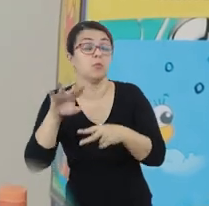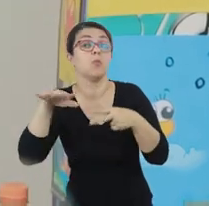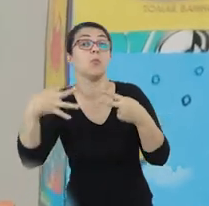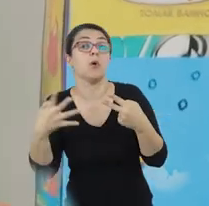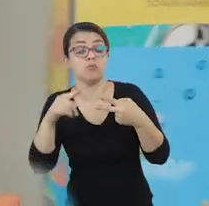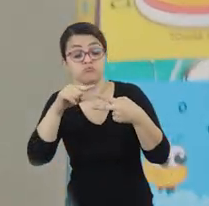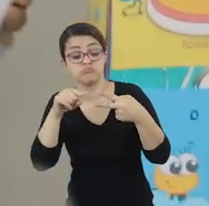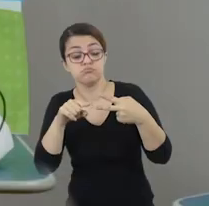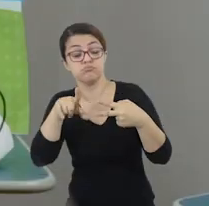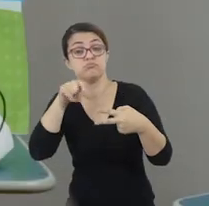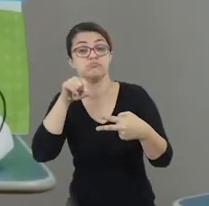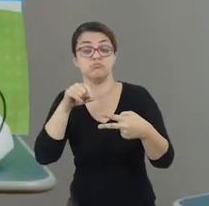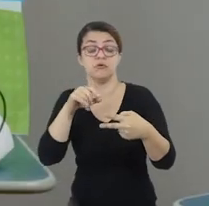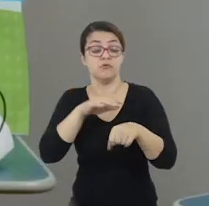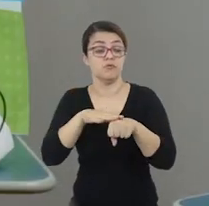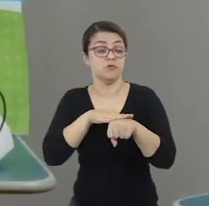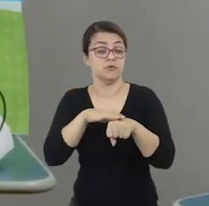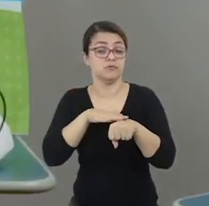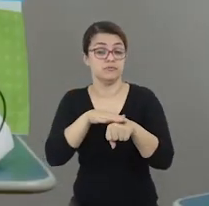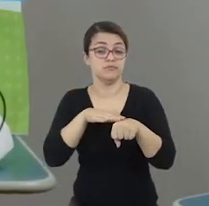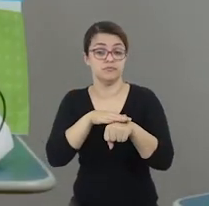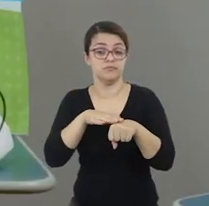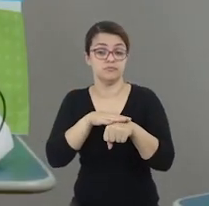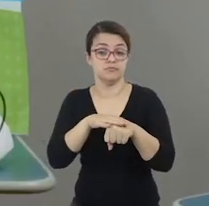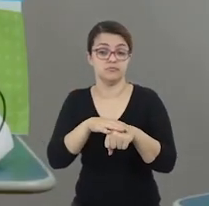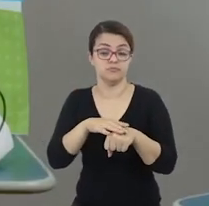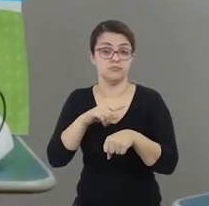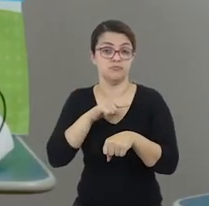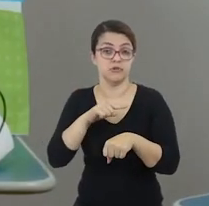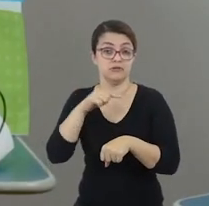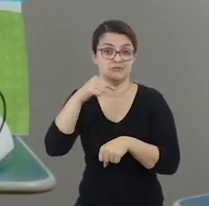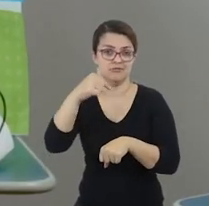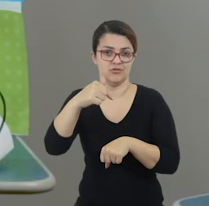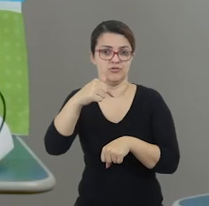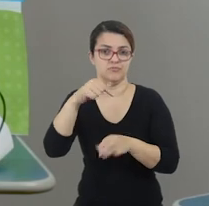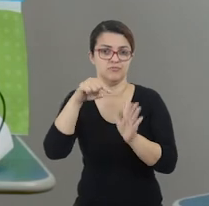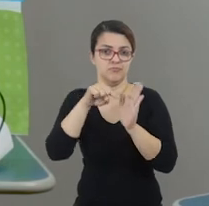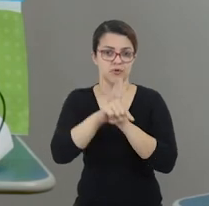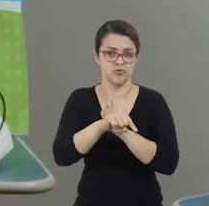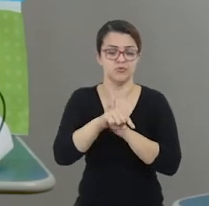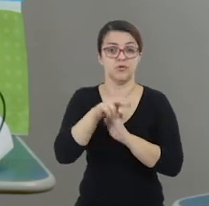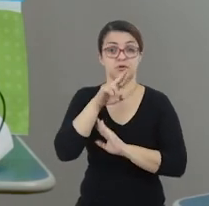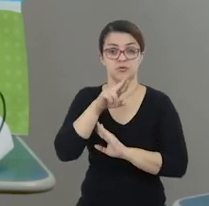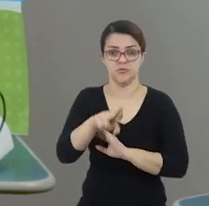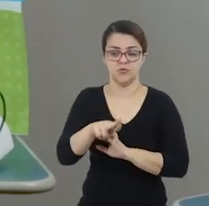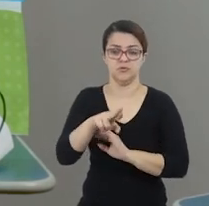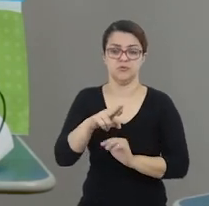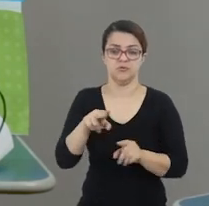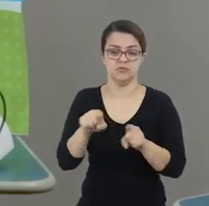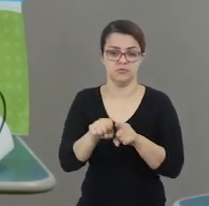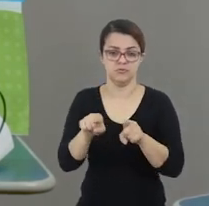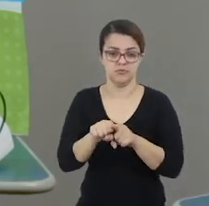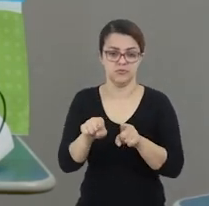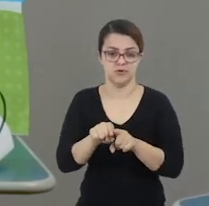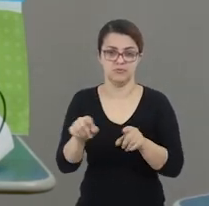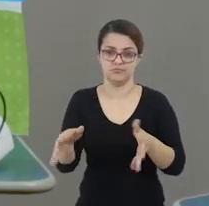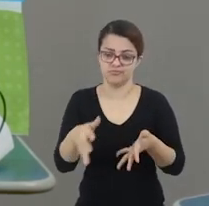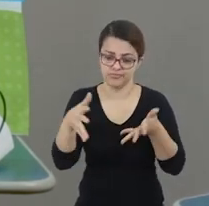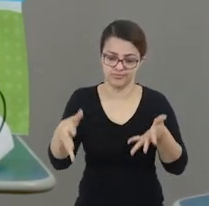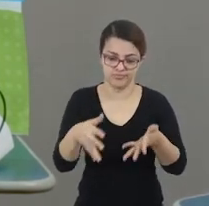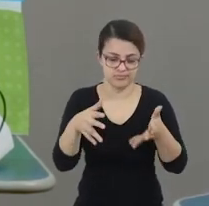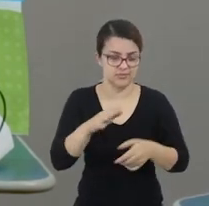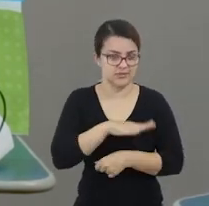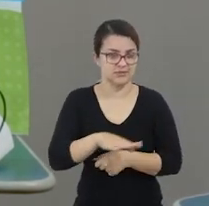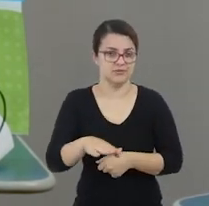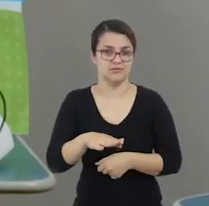você vai conversar com ela a respeito disso, tá bom? Tem 7 perguntas e respostas. Trabalha isso com as crianças, que é bem